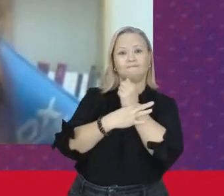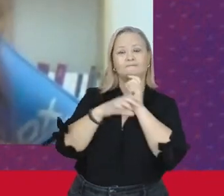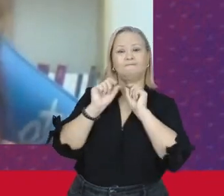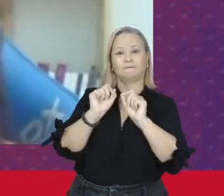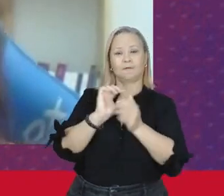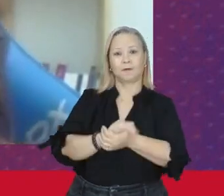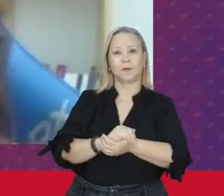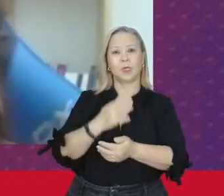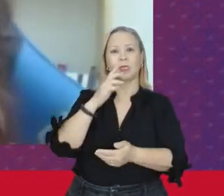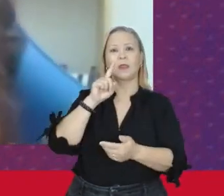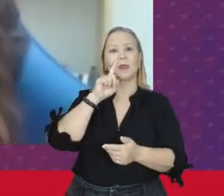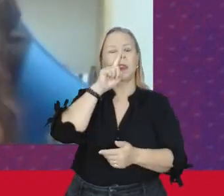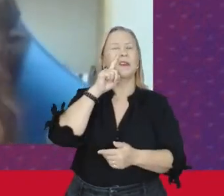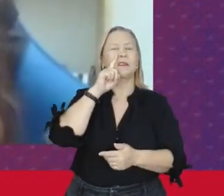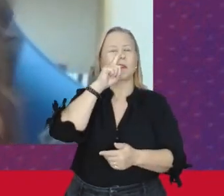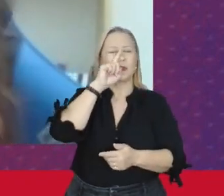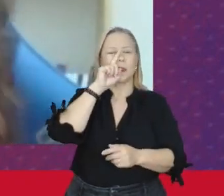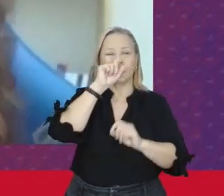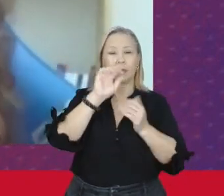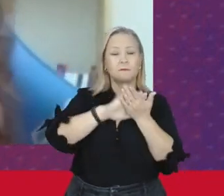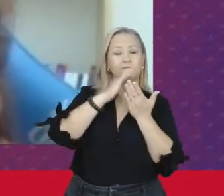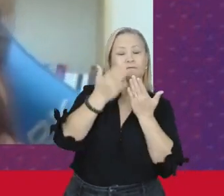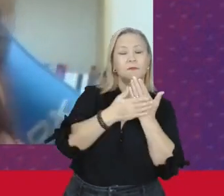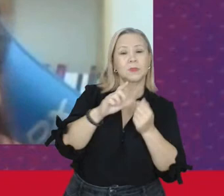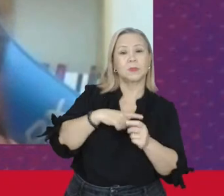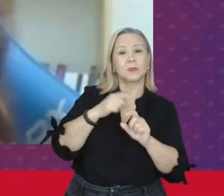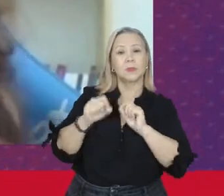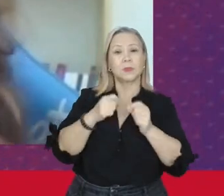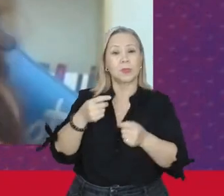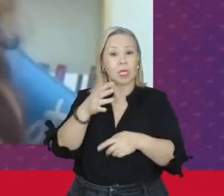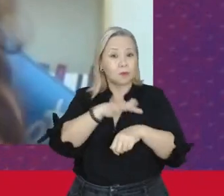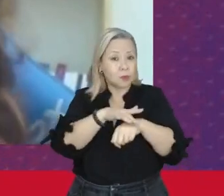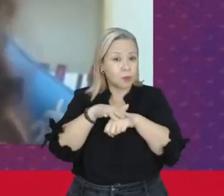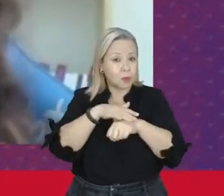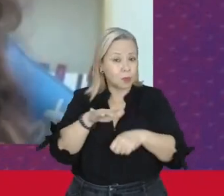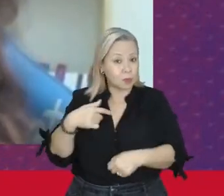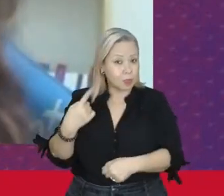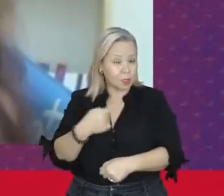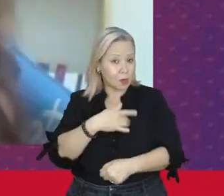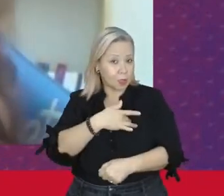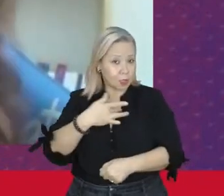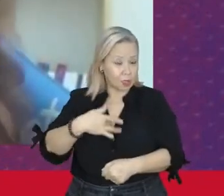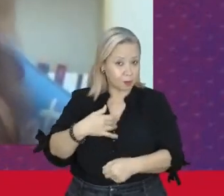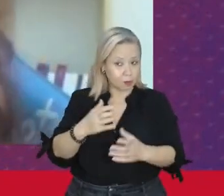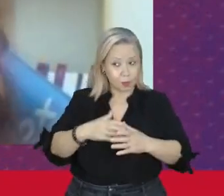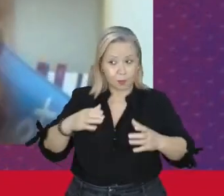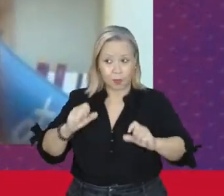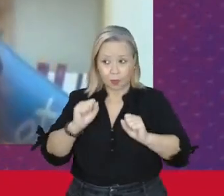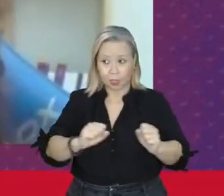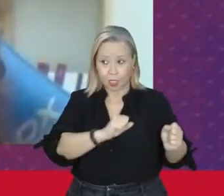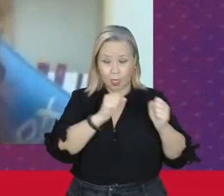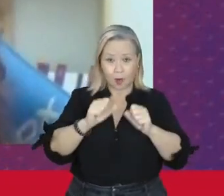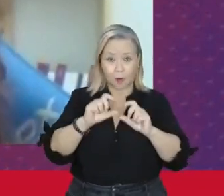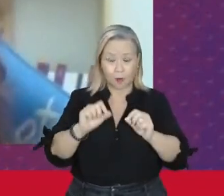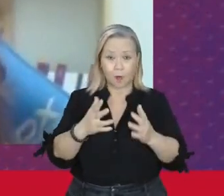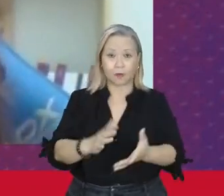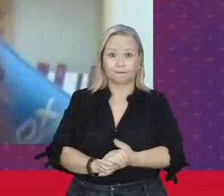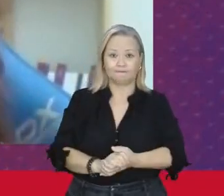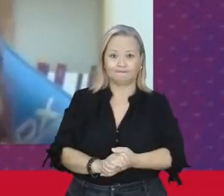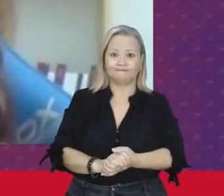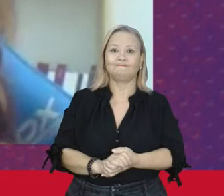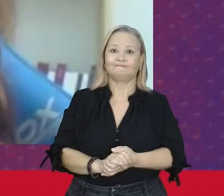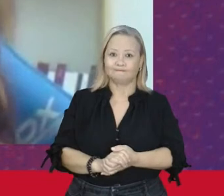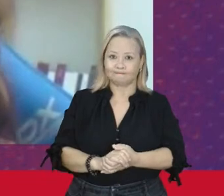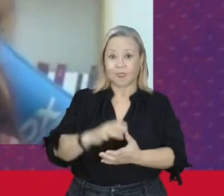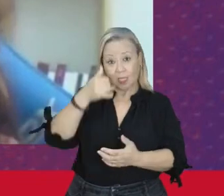que riscos que a gente tem de doenças crônicas para a nossa saúde, a grande maioria deles pode ser evitado com a alimentação adequada.